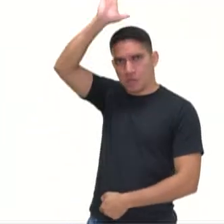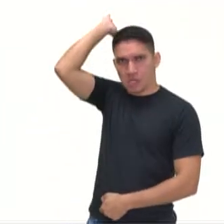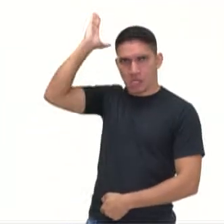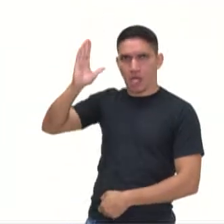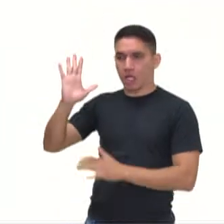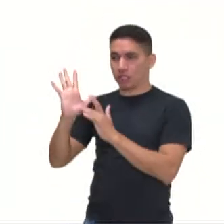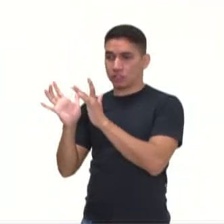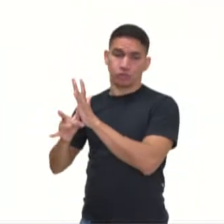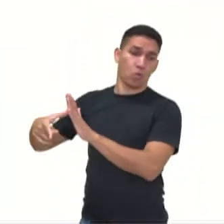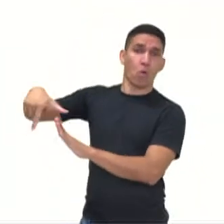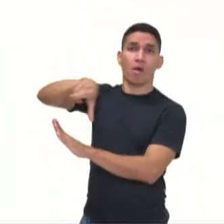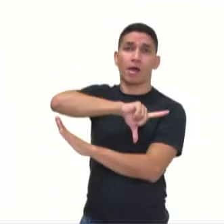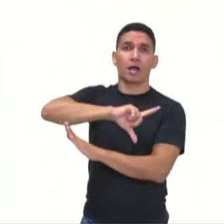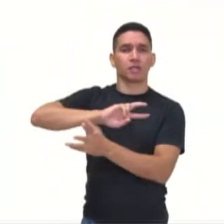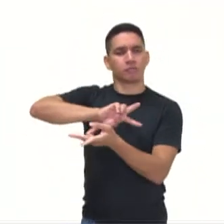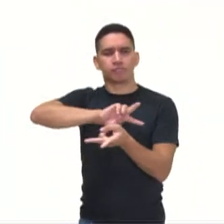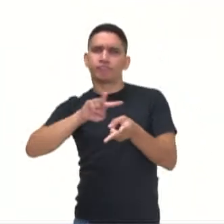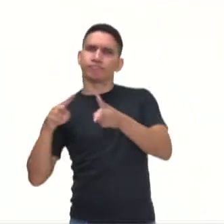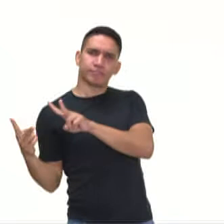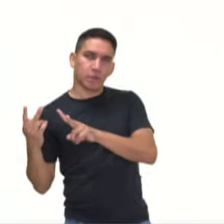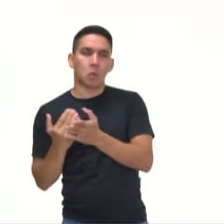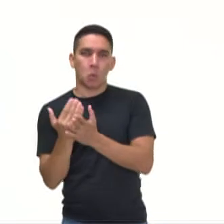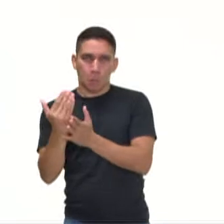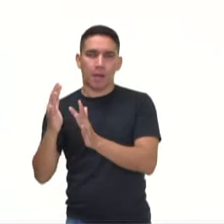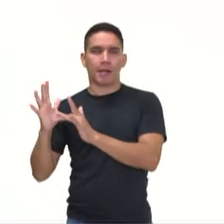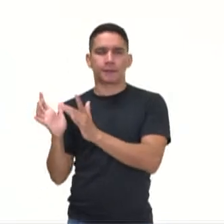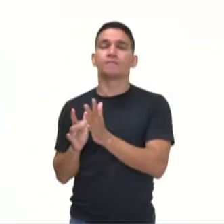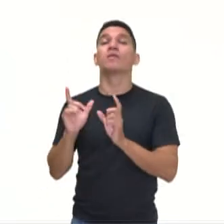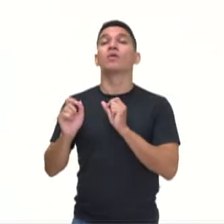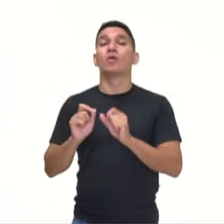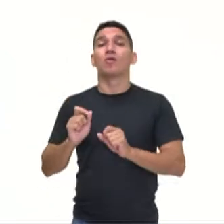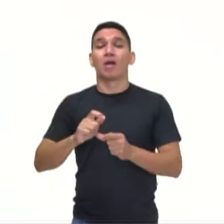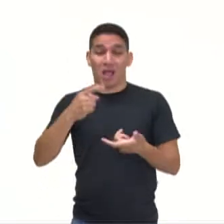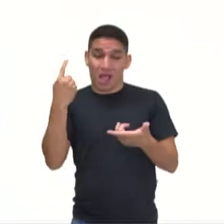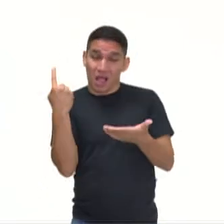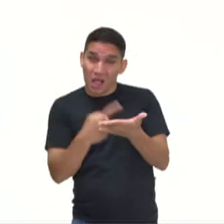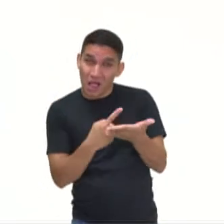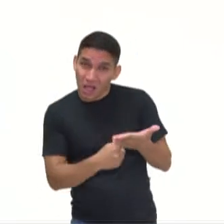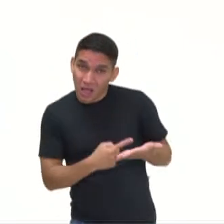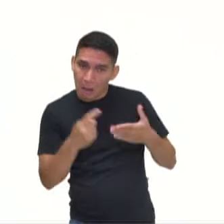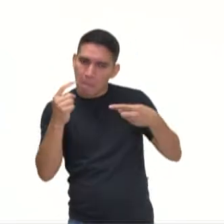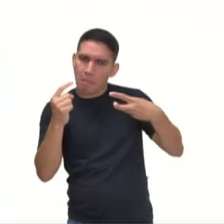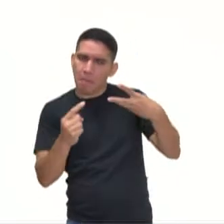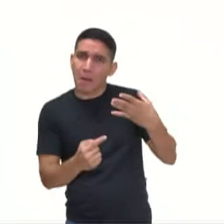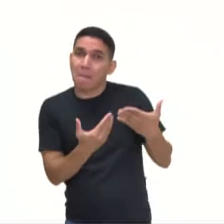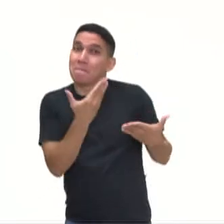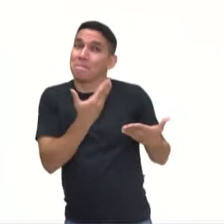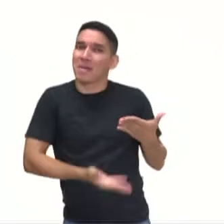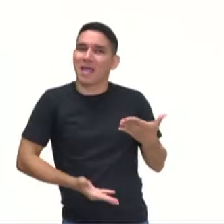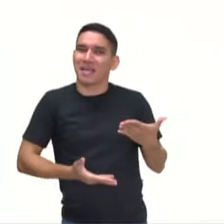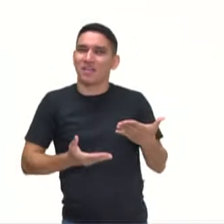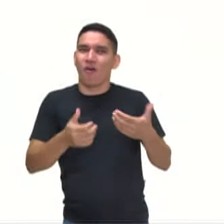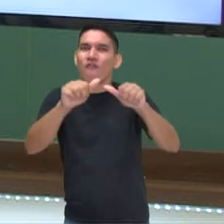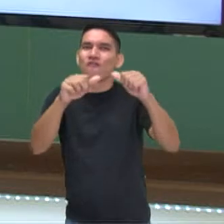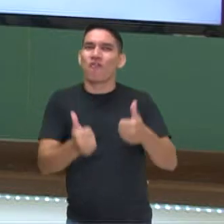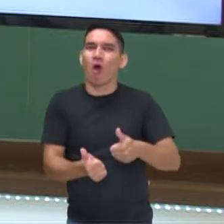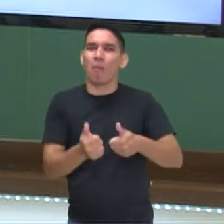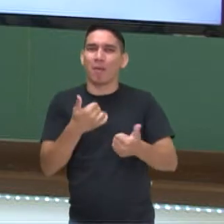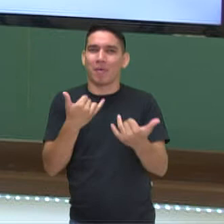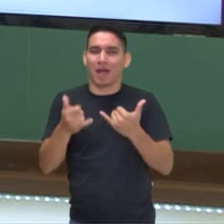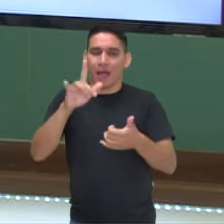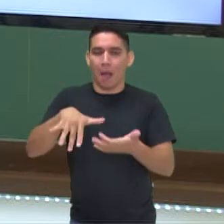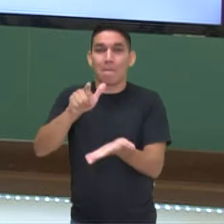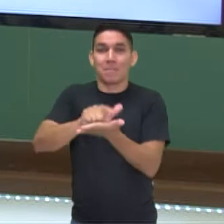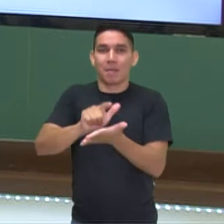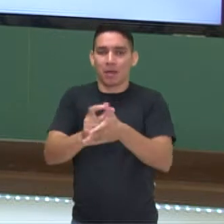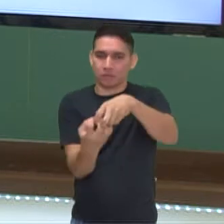Cristo, nessa transição para a era cristã, que a agenda perdeu seu antigo formato de pergaminho, aquele papel enrolado que era